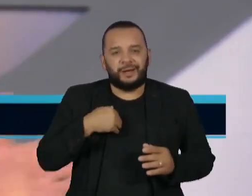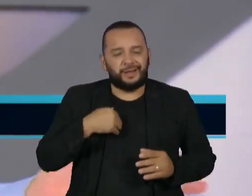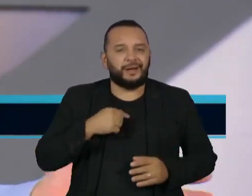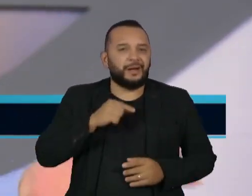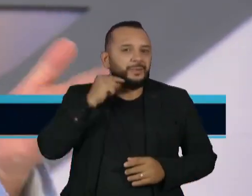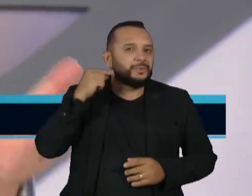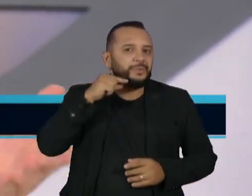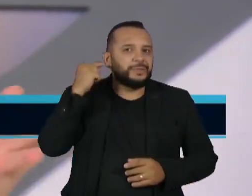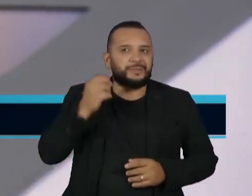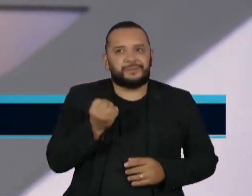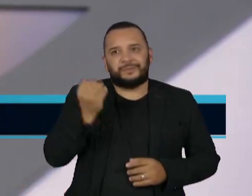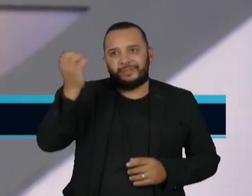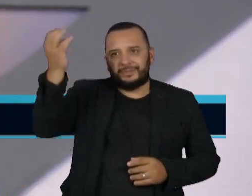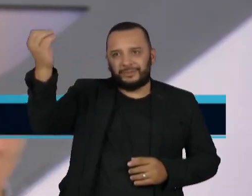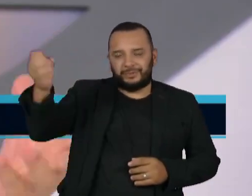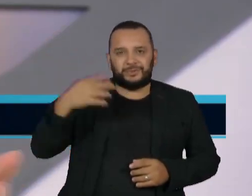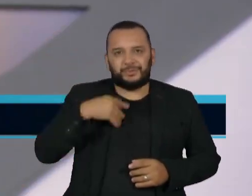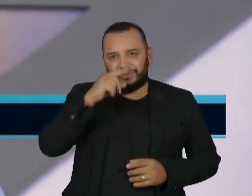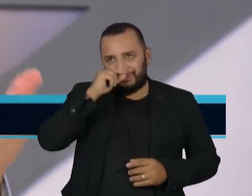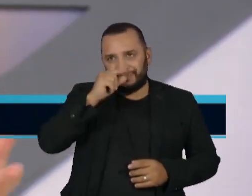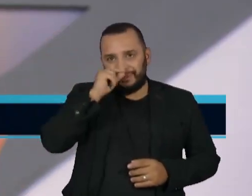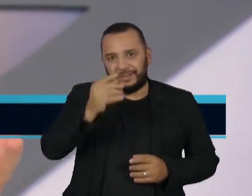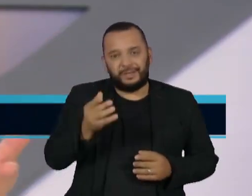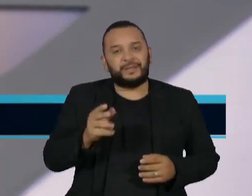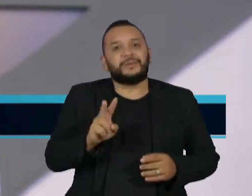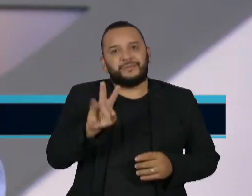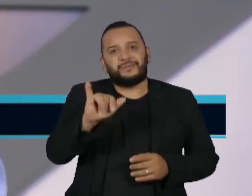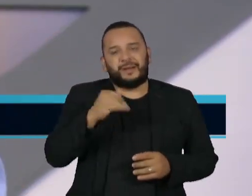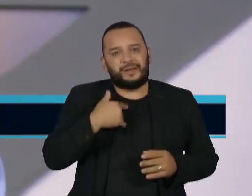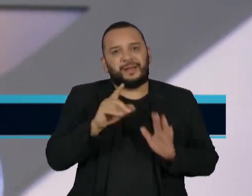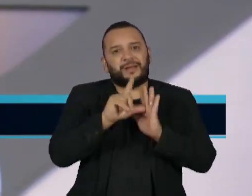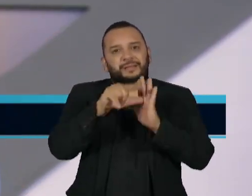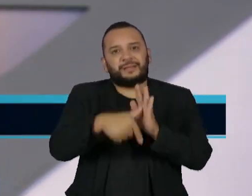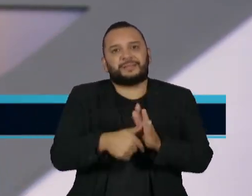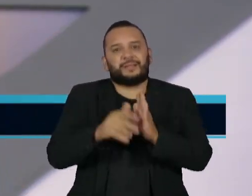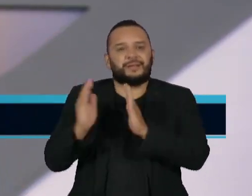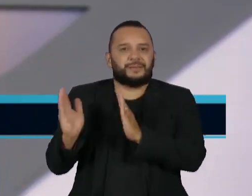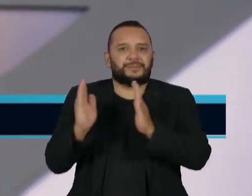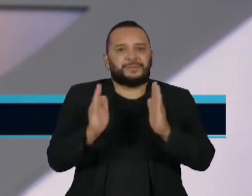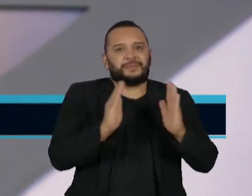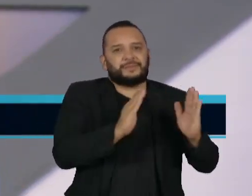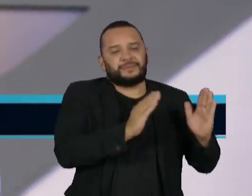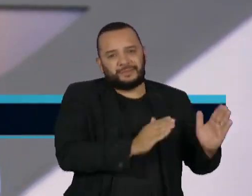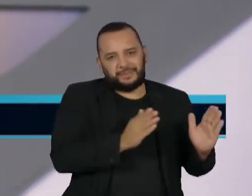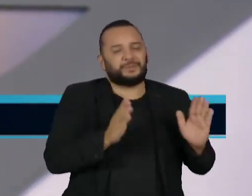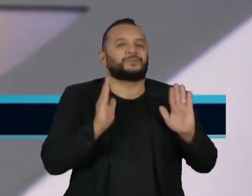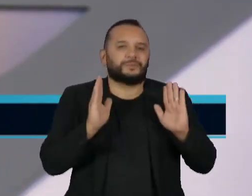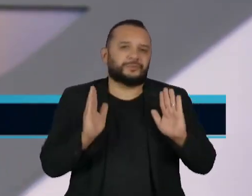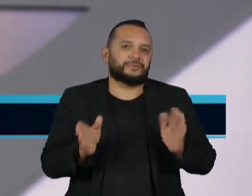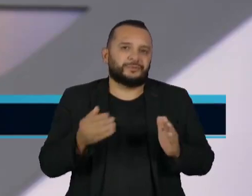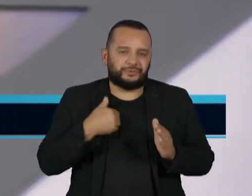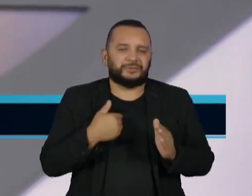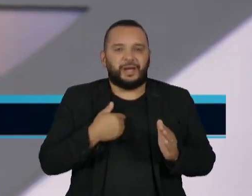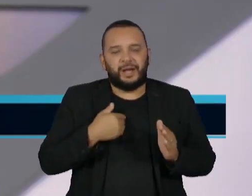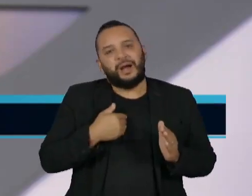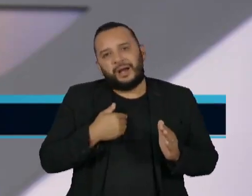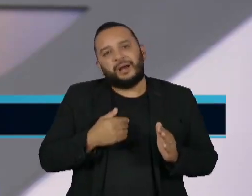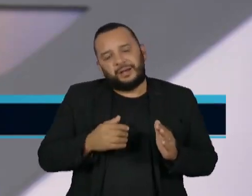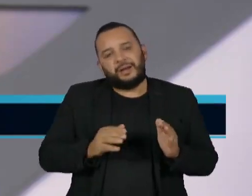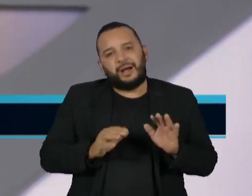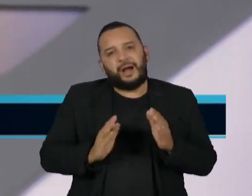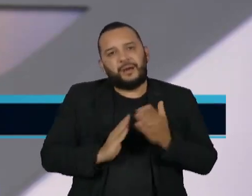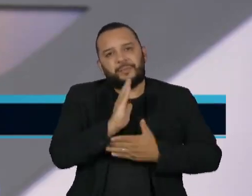E segundo a reportagem, isso vai atrasar os processos agora de fechar o ano. Eu gostaria de